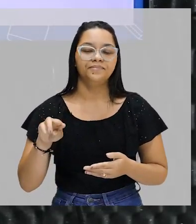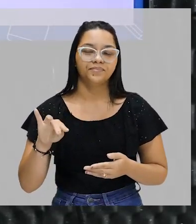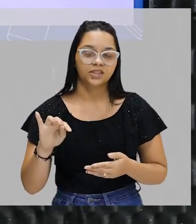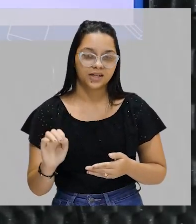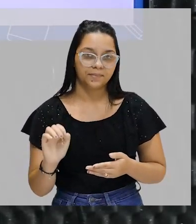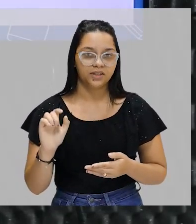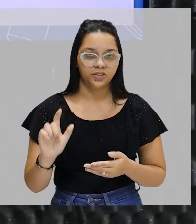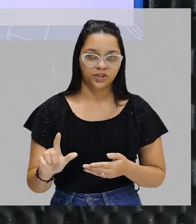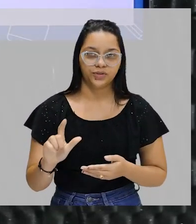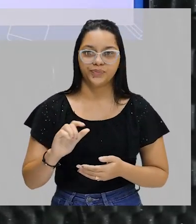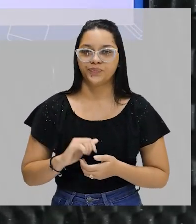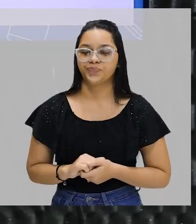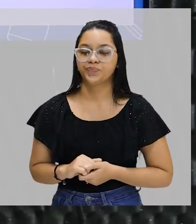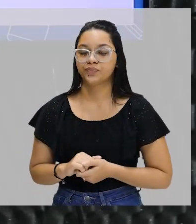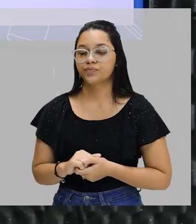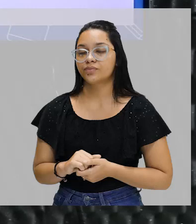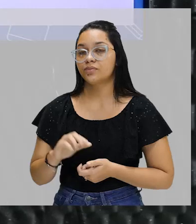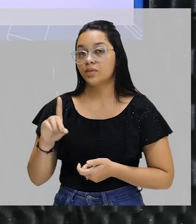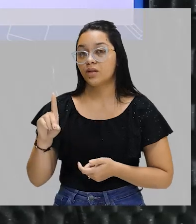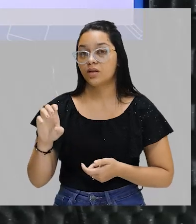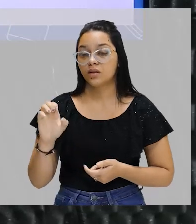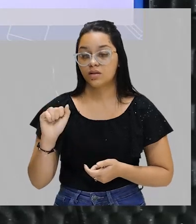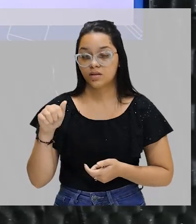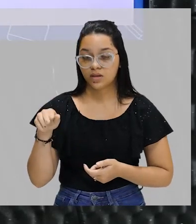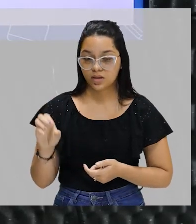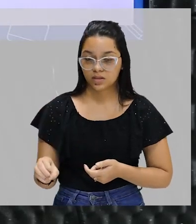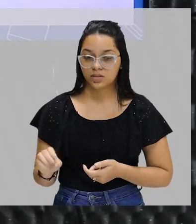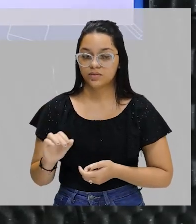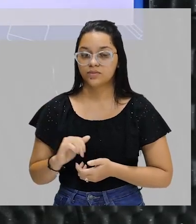3,4,5. Como são 3 grupos,